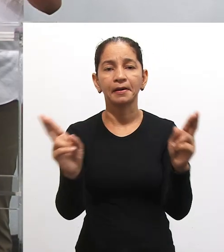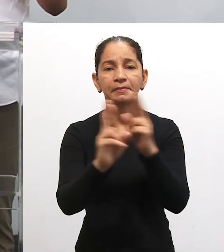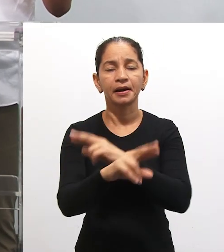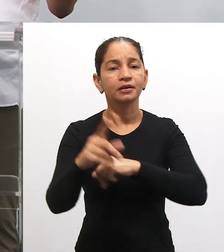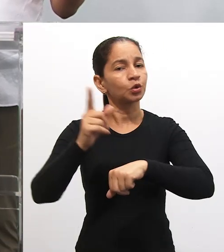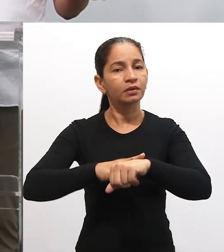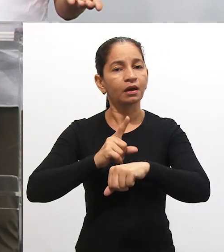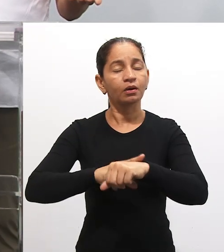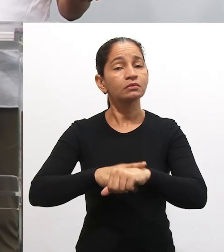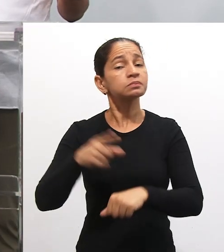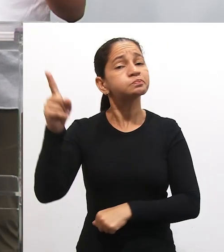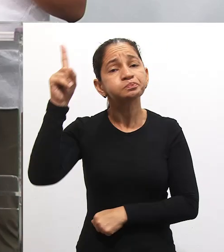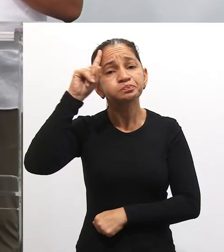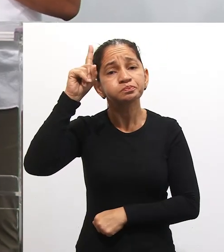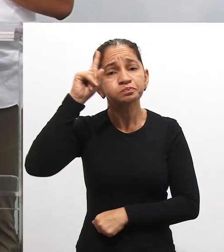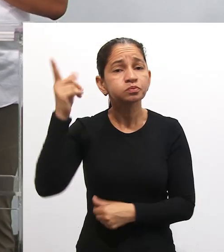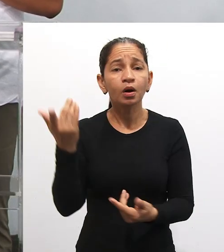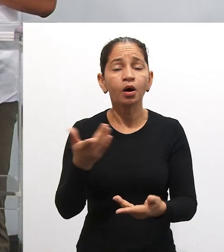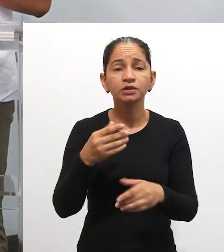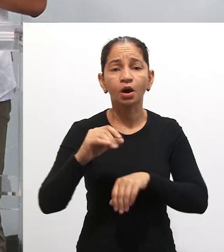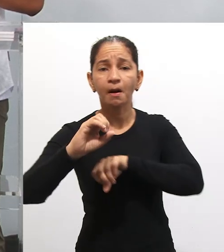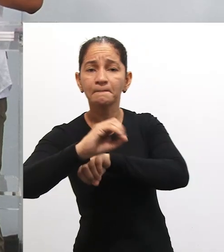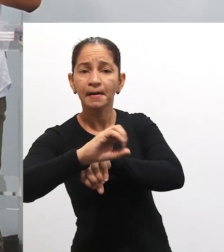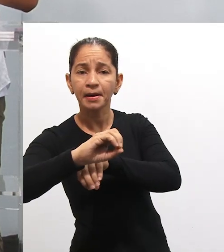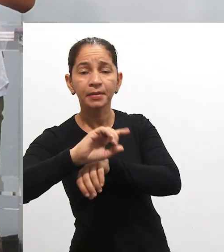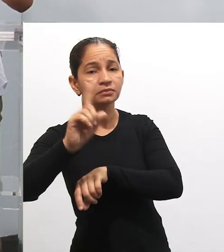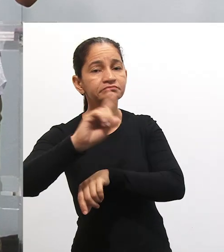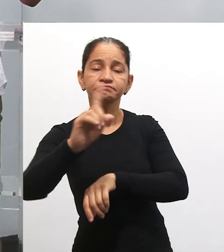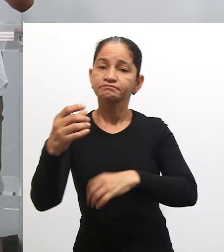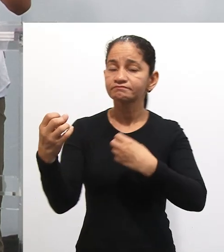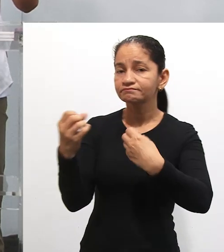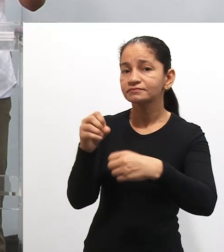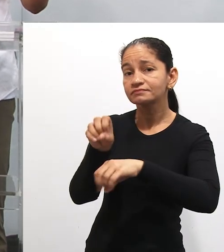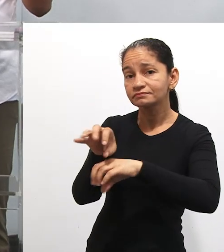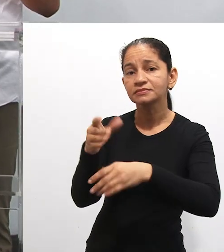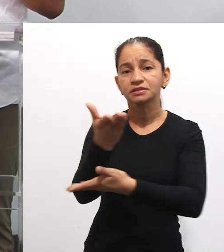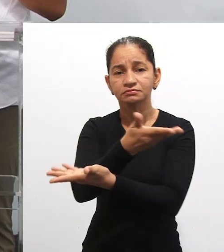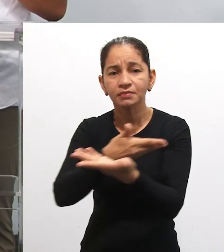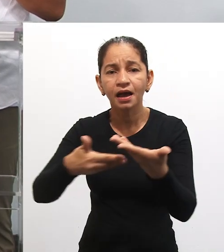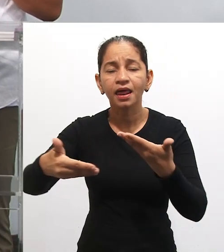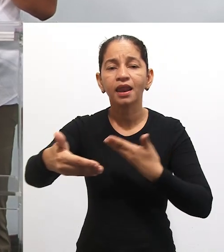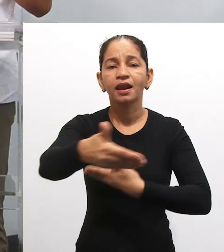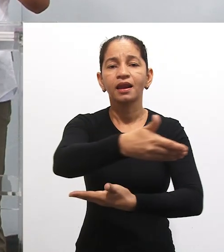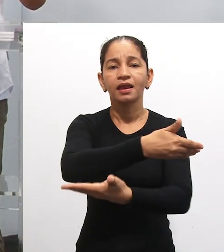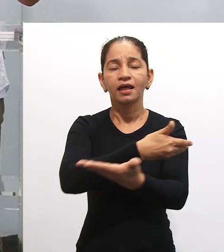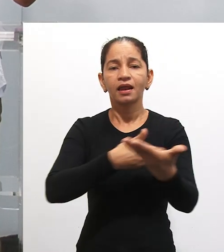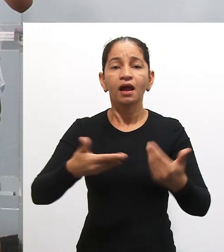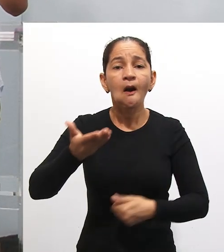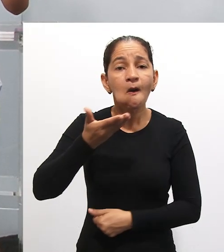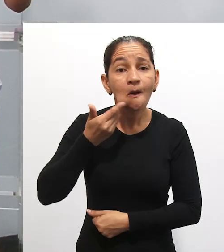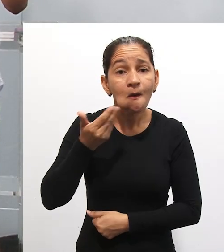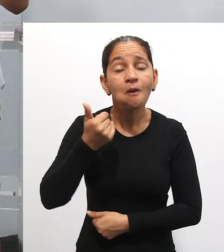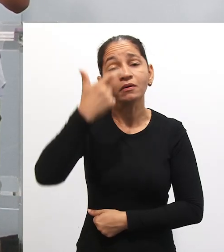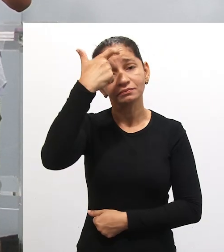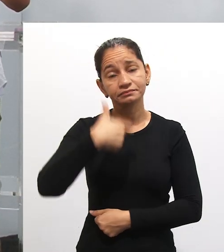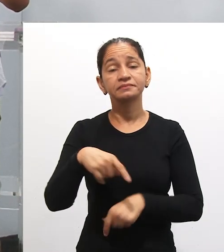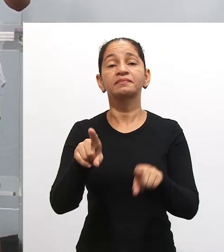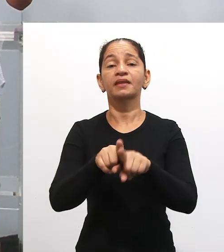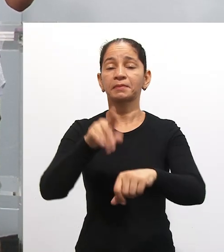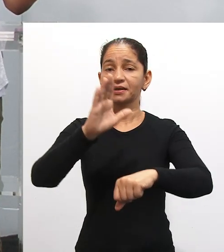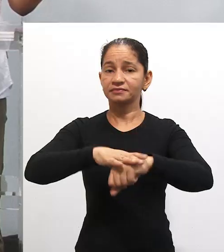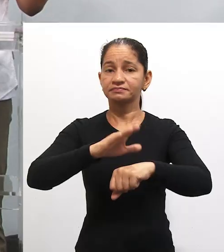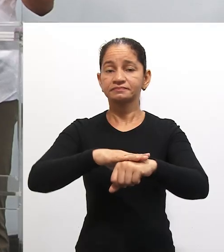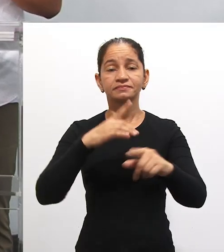ser um aprendizado contínuo de cooperação, e o gestor ele precisa cada vez mais estimular essa inovação de